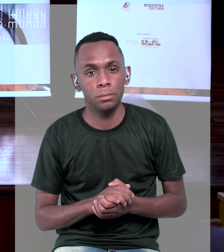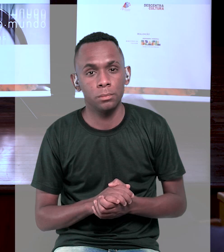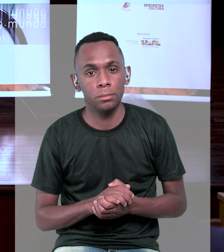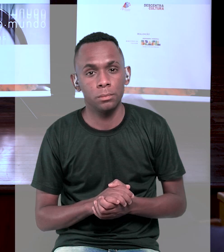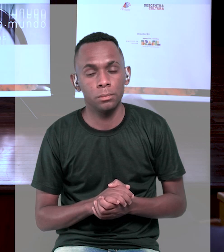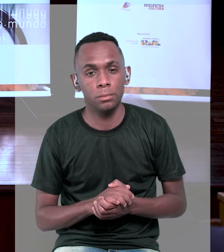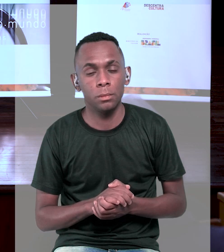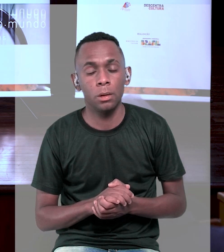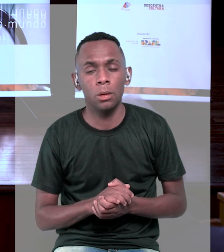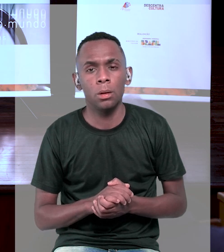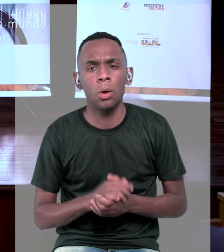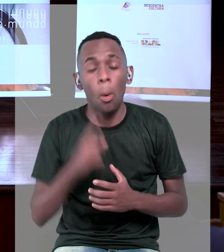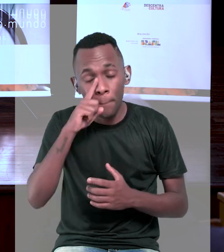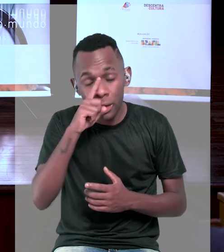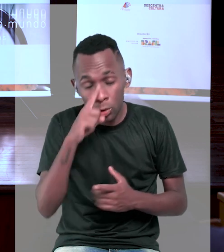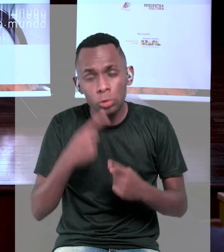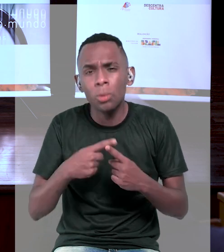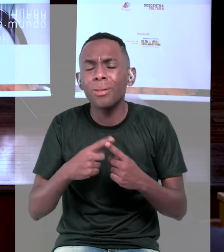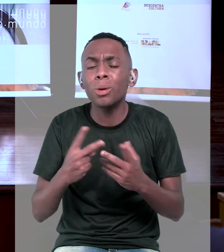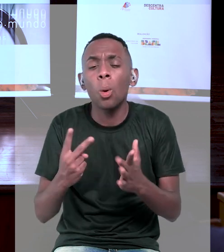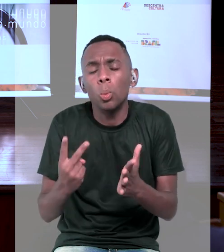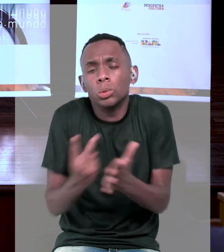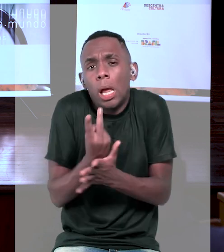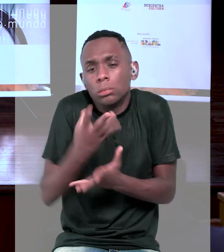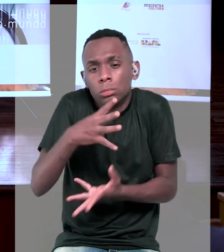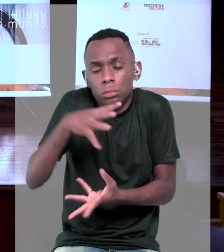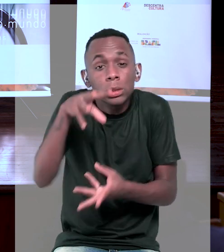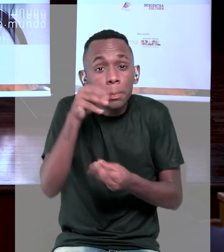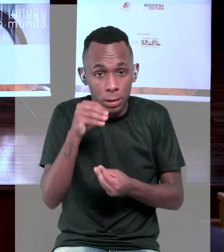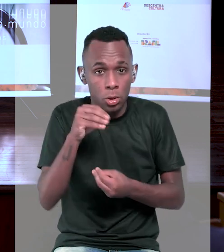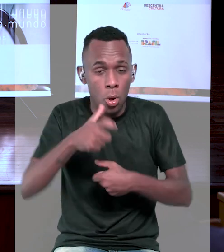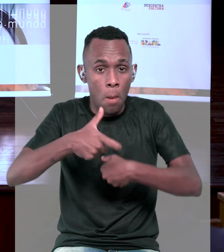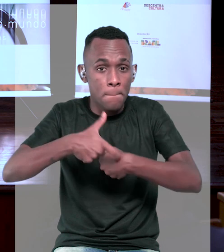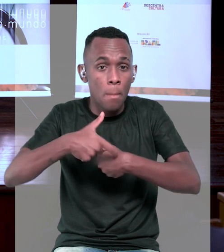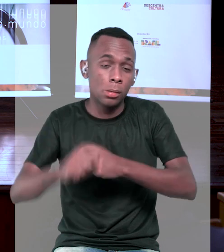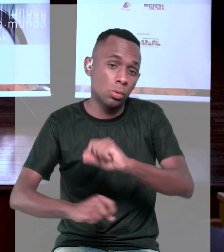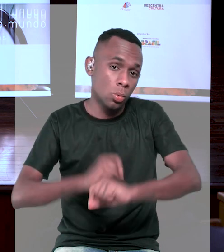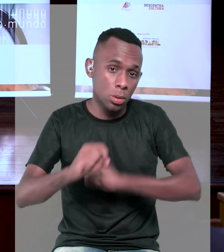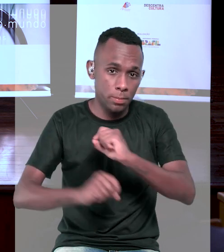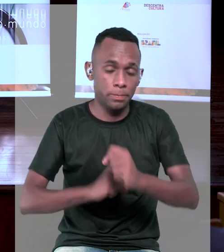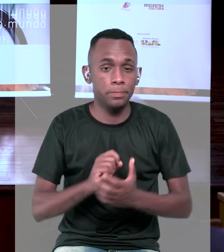o que acontece com o espírito quando ele se